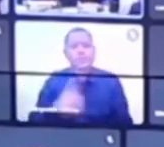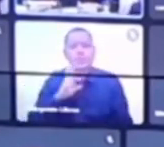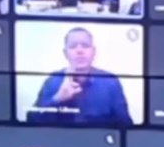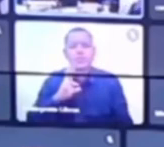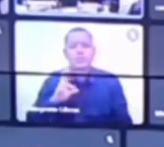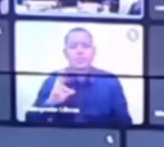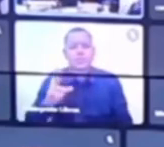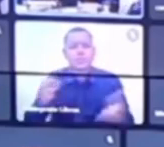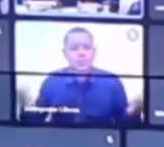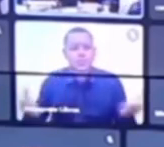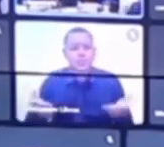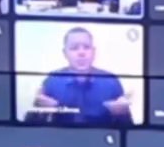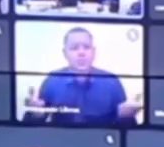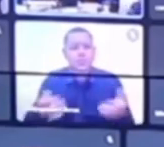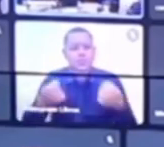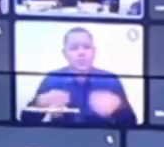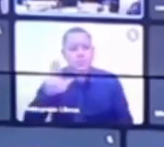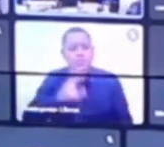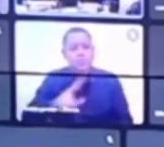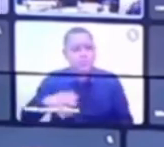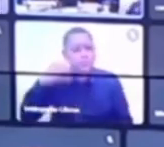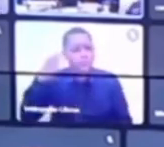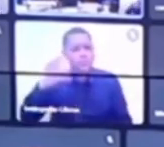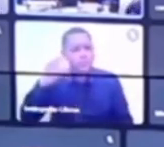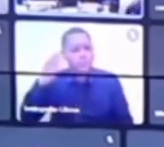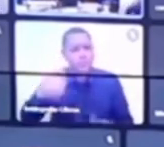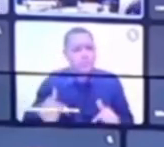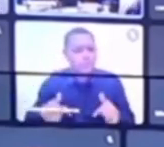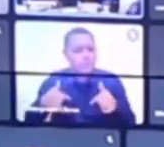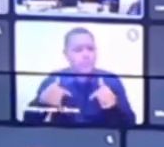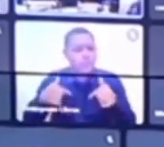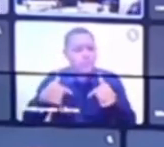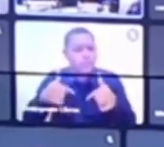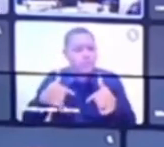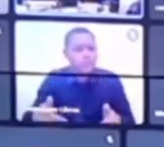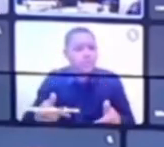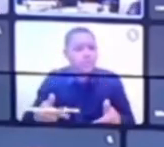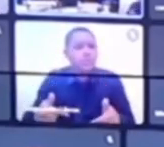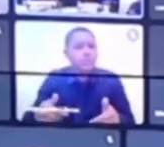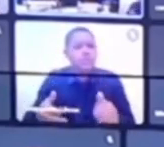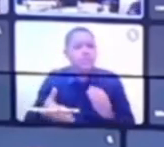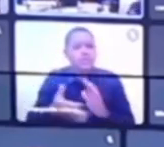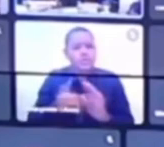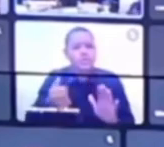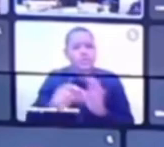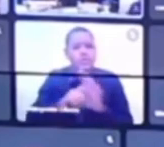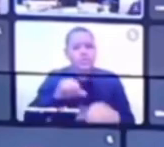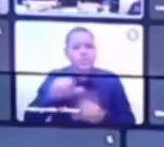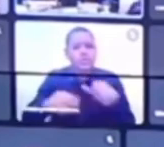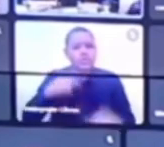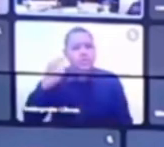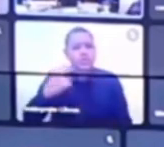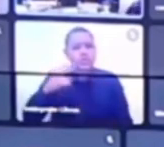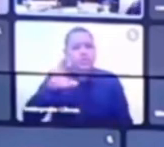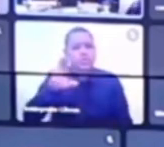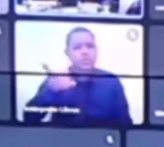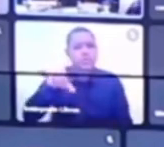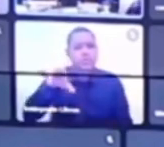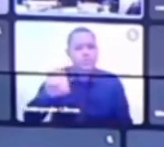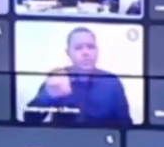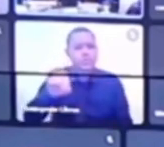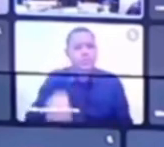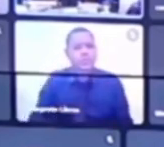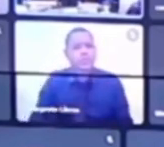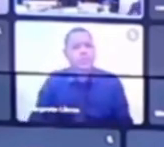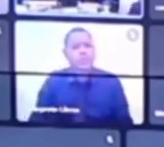Vossa Excelência, eu precisava fazer uso da palavra. Encaminho a minha votação rejeitando a emenda do vereador Umbelino. Vereador Marquinhos. Pela